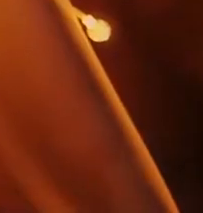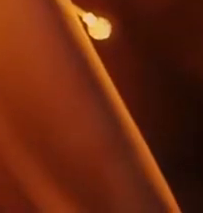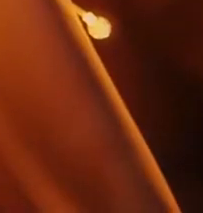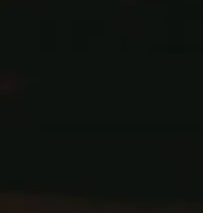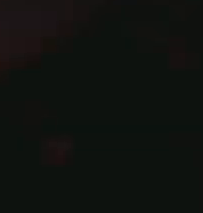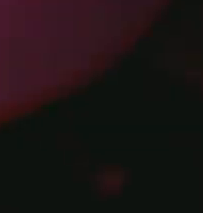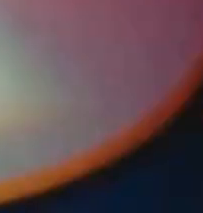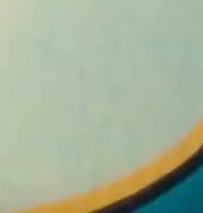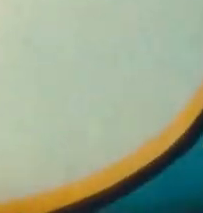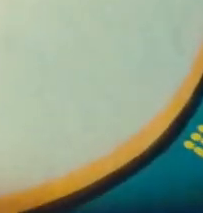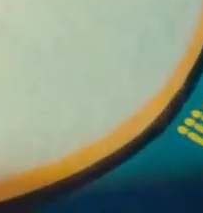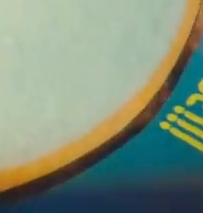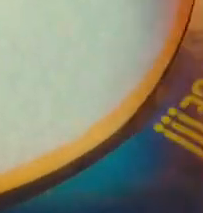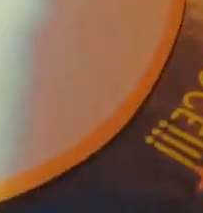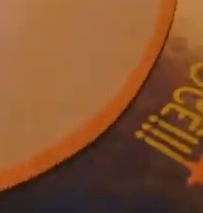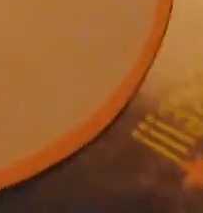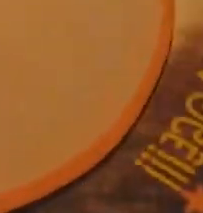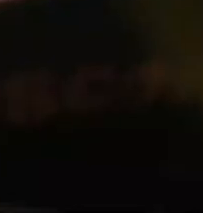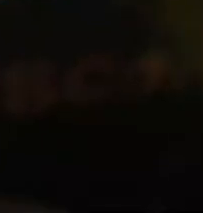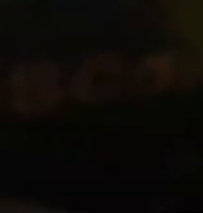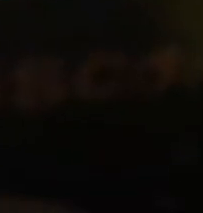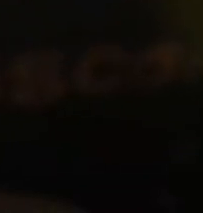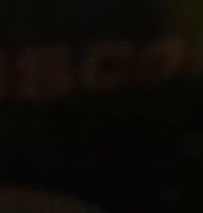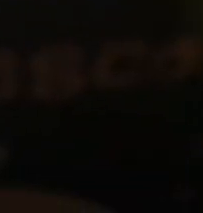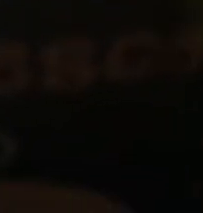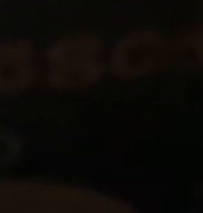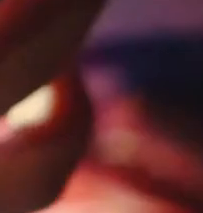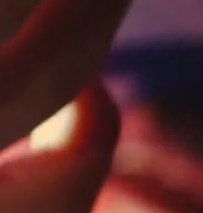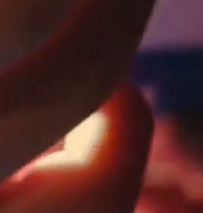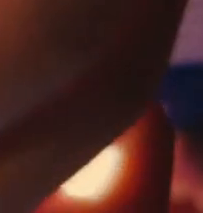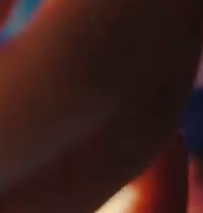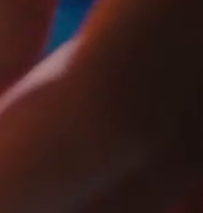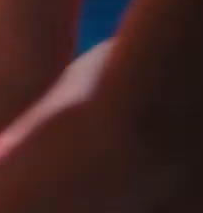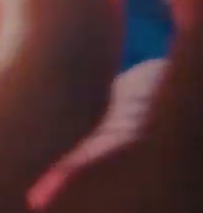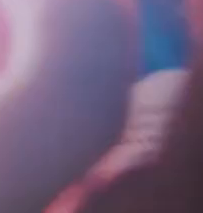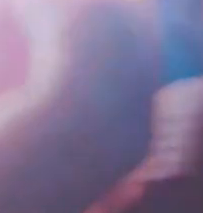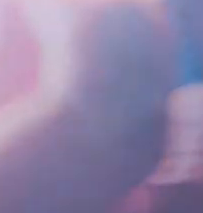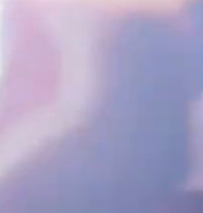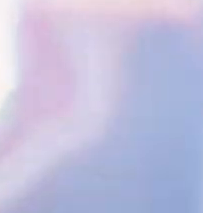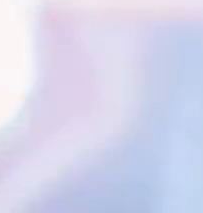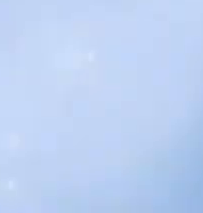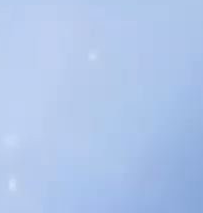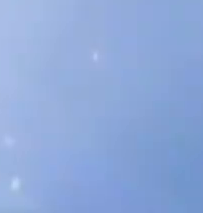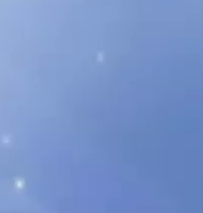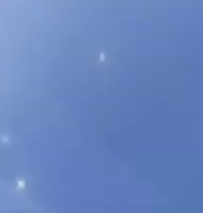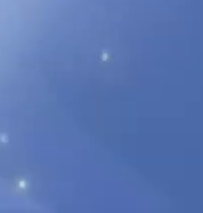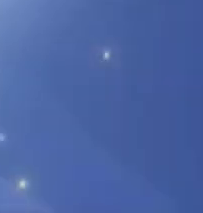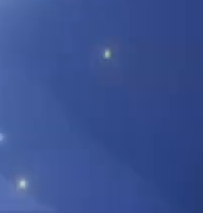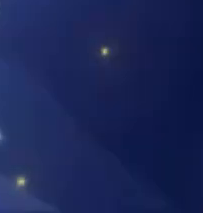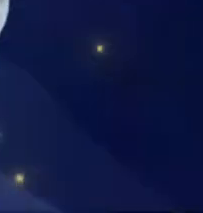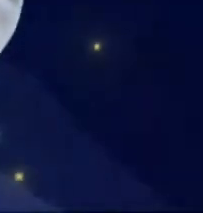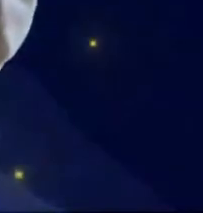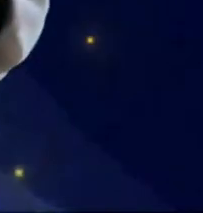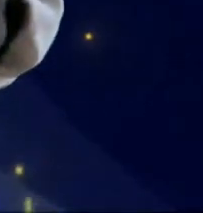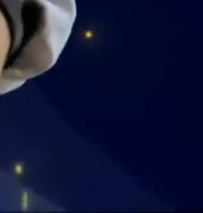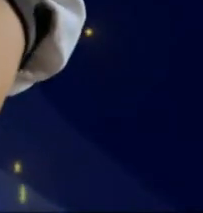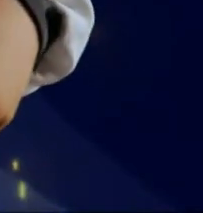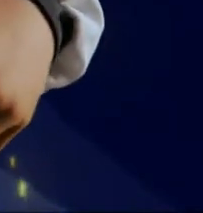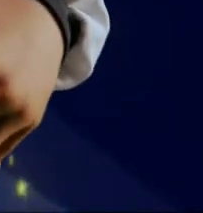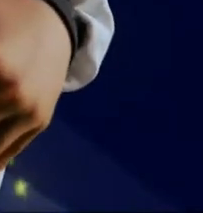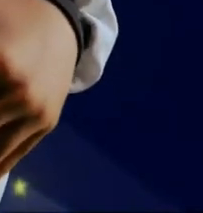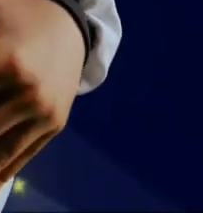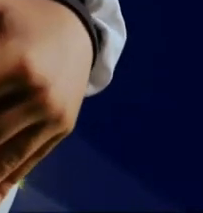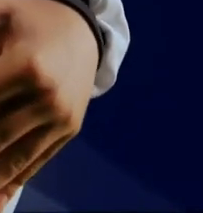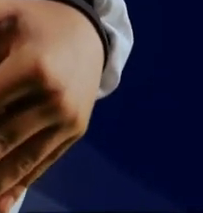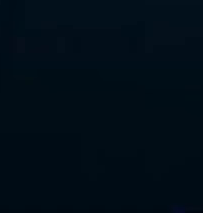movido pela criatividade um astronauta viajava por um universo de histórias transitando entre